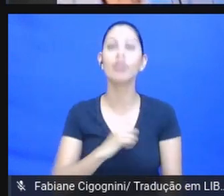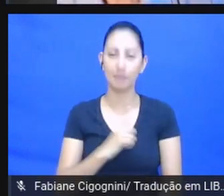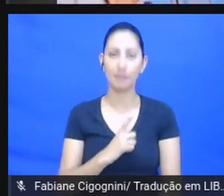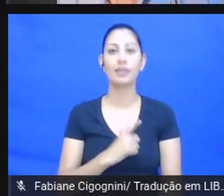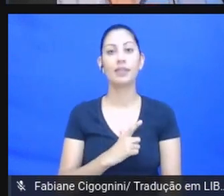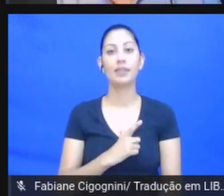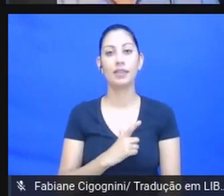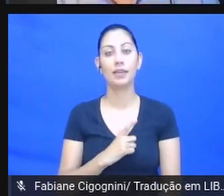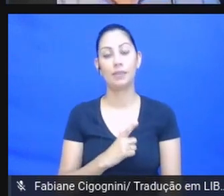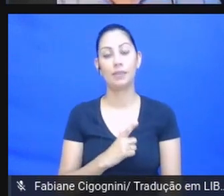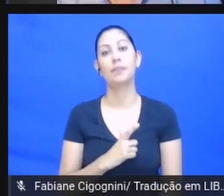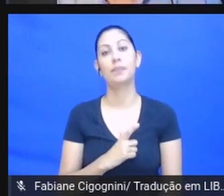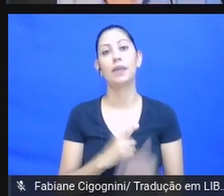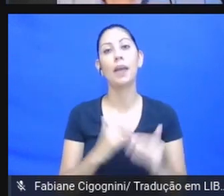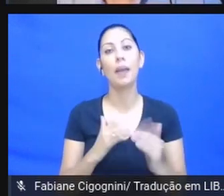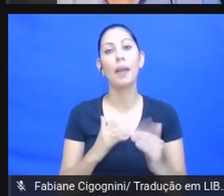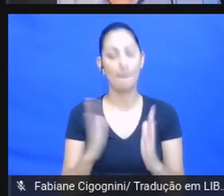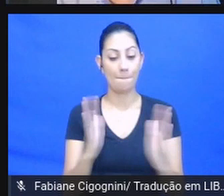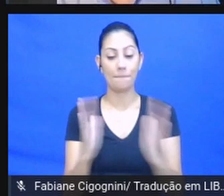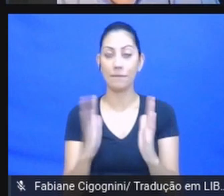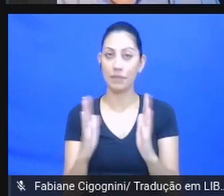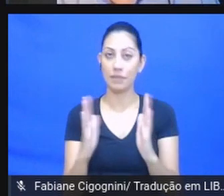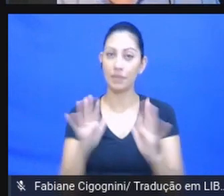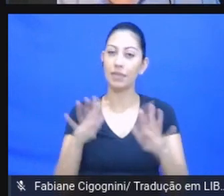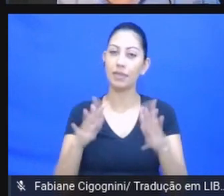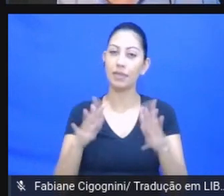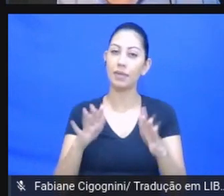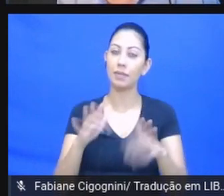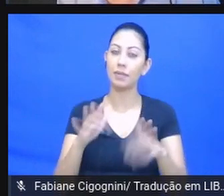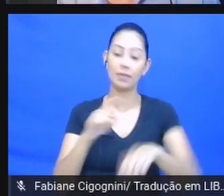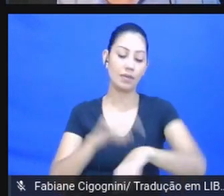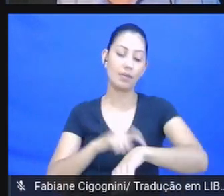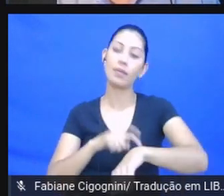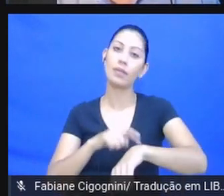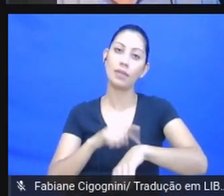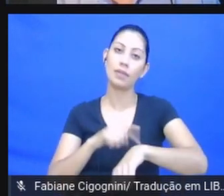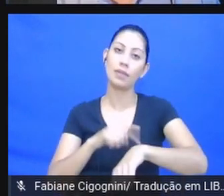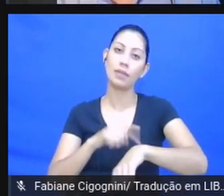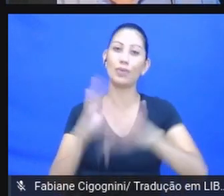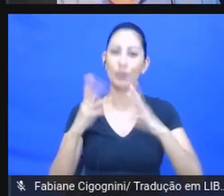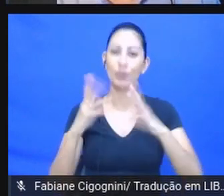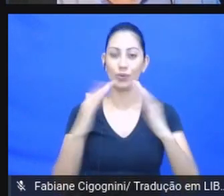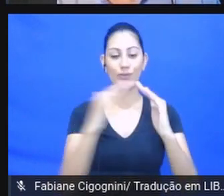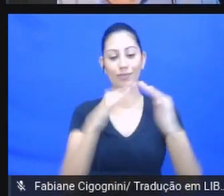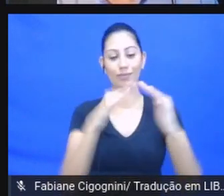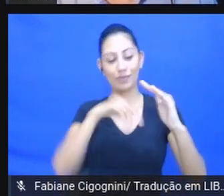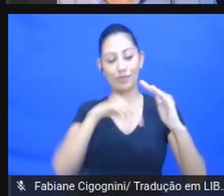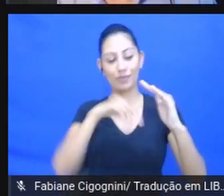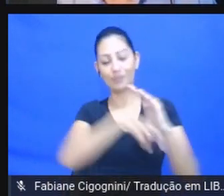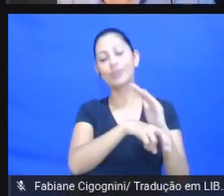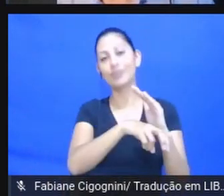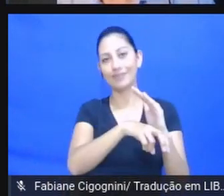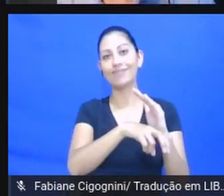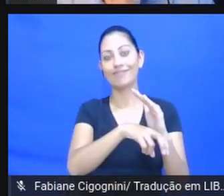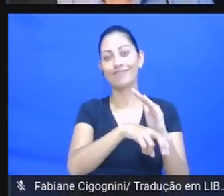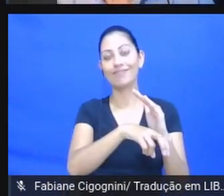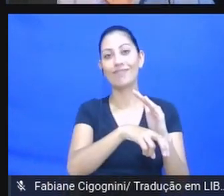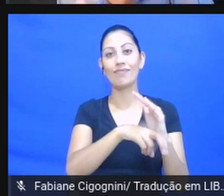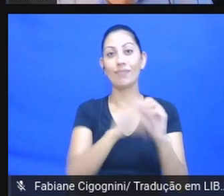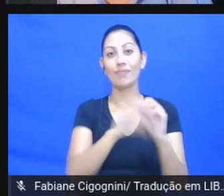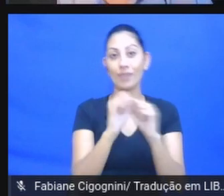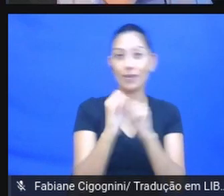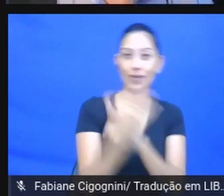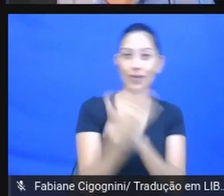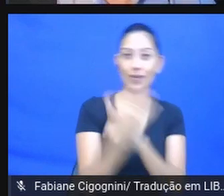estamos num período, dependendo da duração de todo este confinamento, e vemos que não é